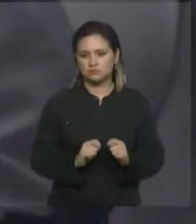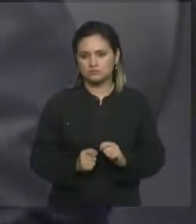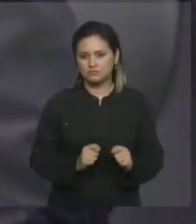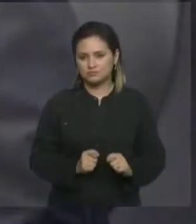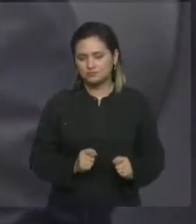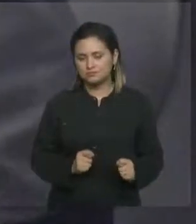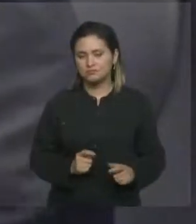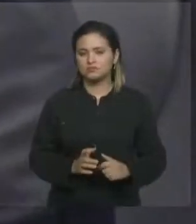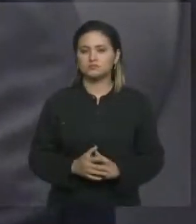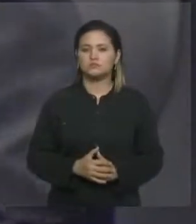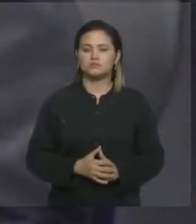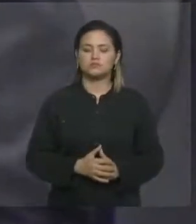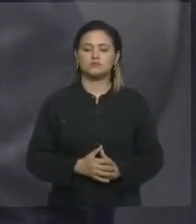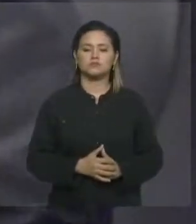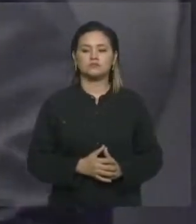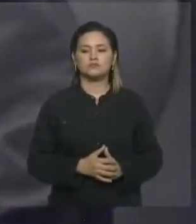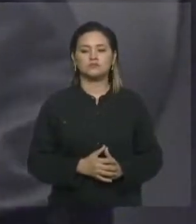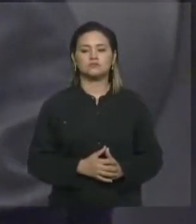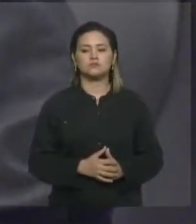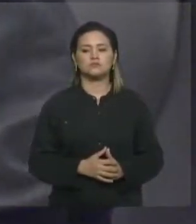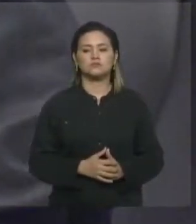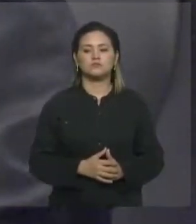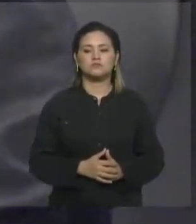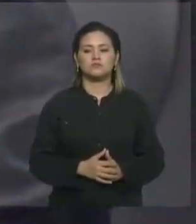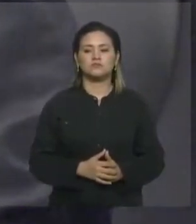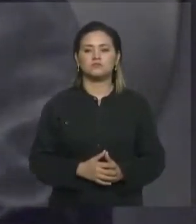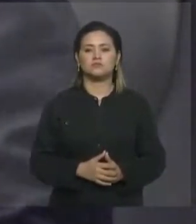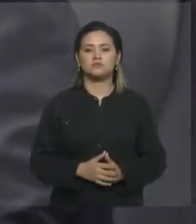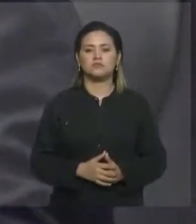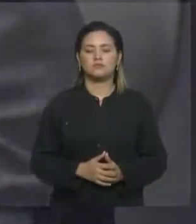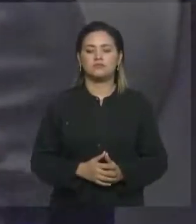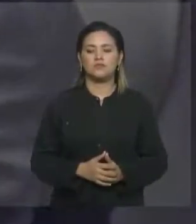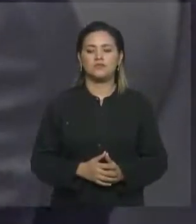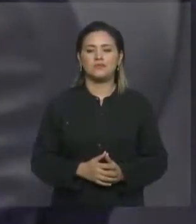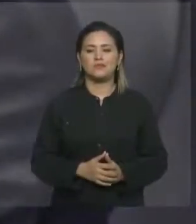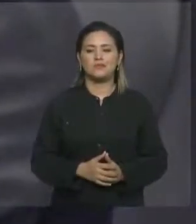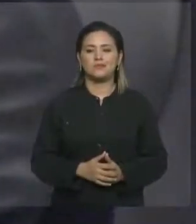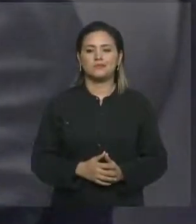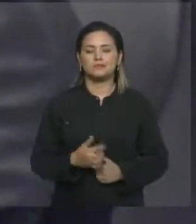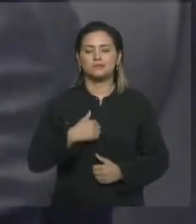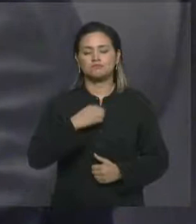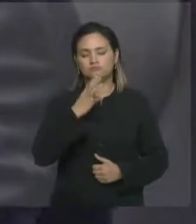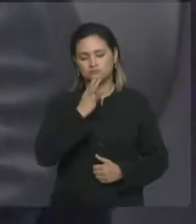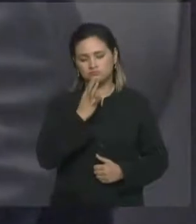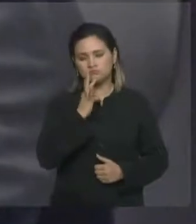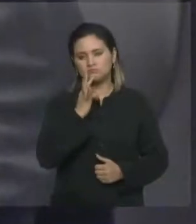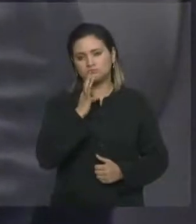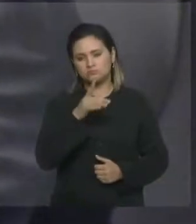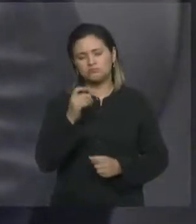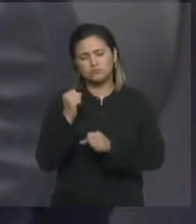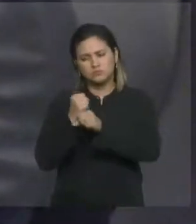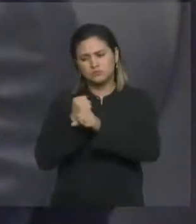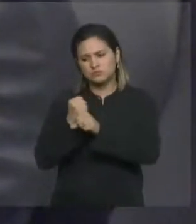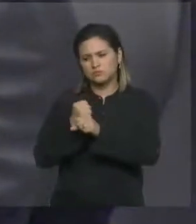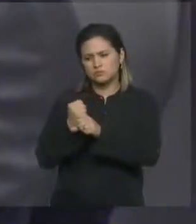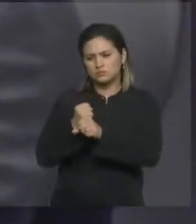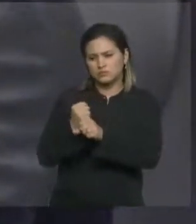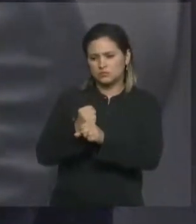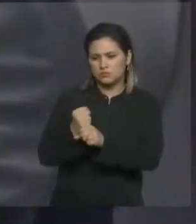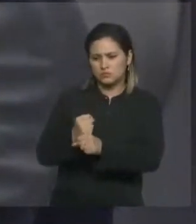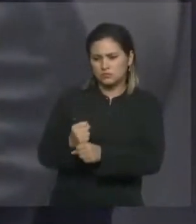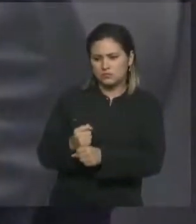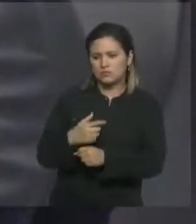Então, eu achei que eles estão com boa vontade, eu os conheço lá há muitos anos e sei que eles